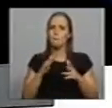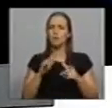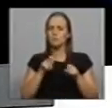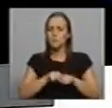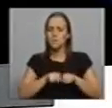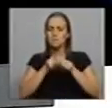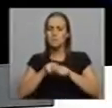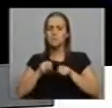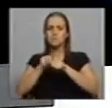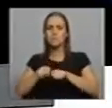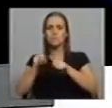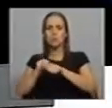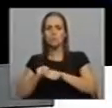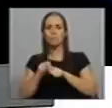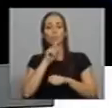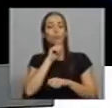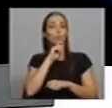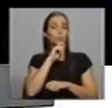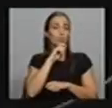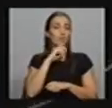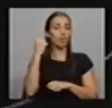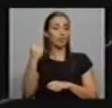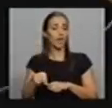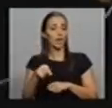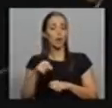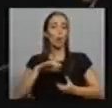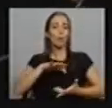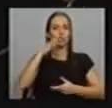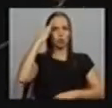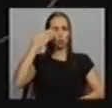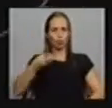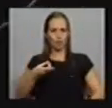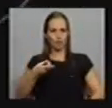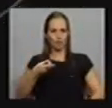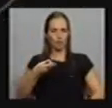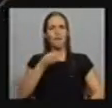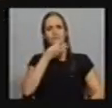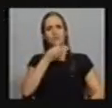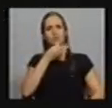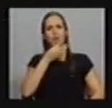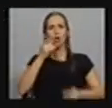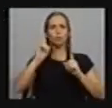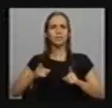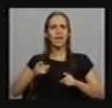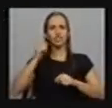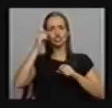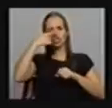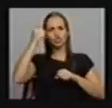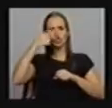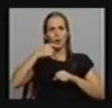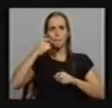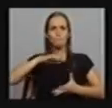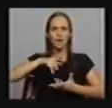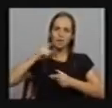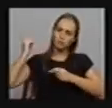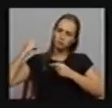indiretas sobre a eventual existência deste planeta 9. Vamos começar por falar um bocado sobre a história do Sistema Solar. Quando nós olhamos para os planetas